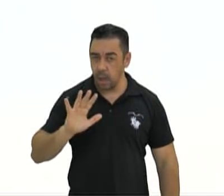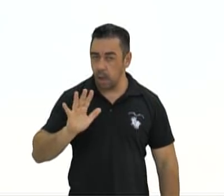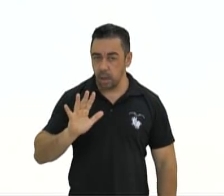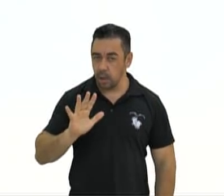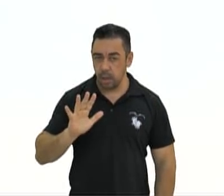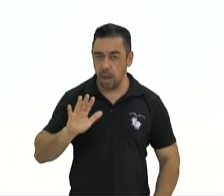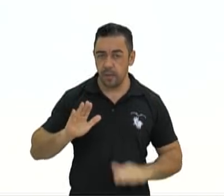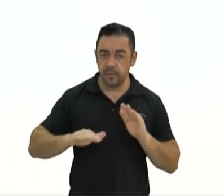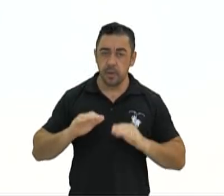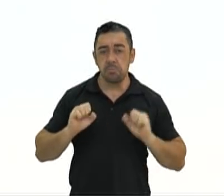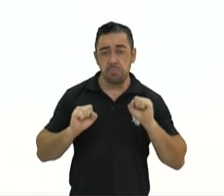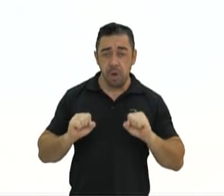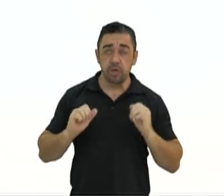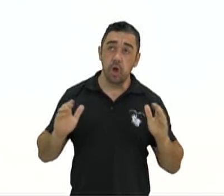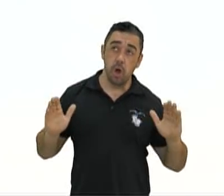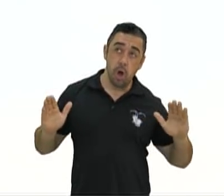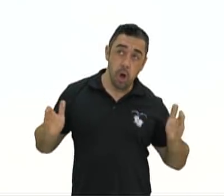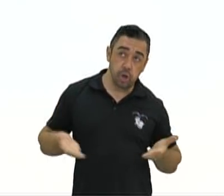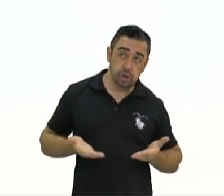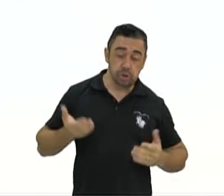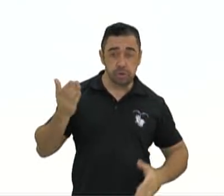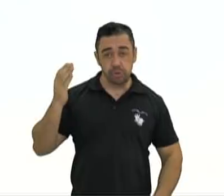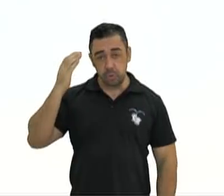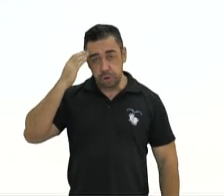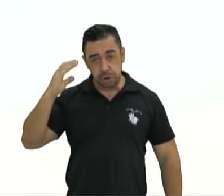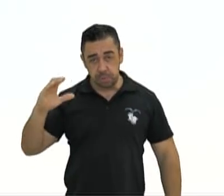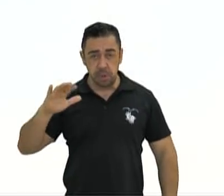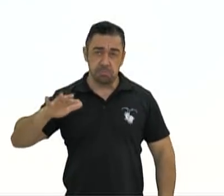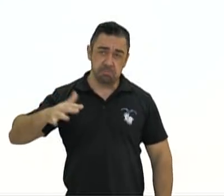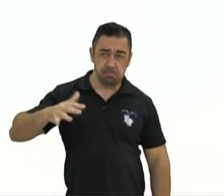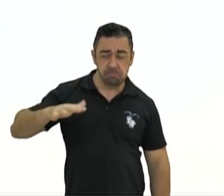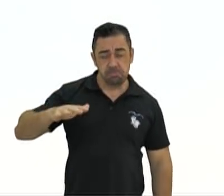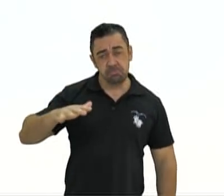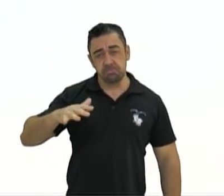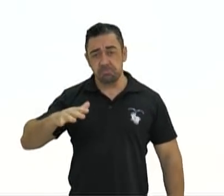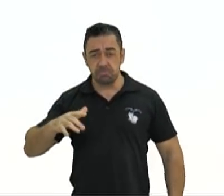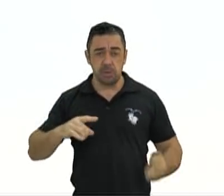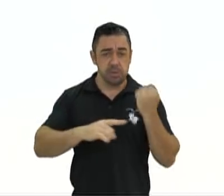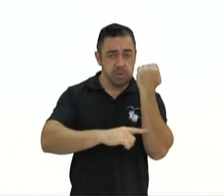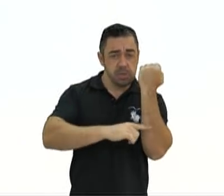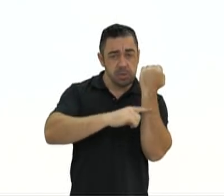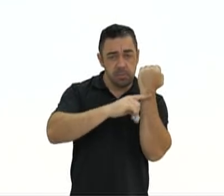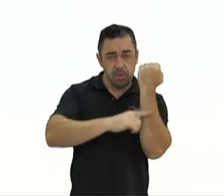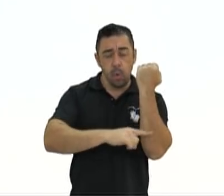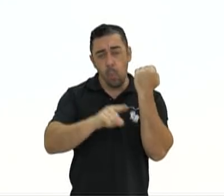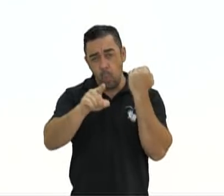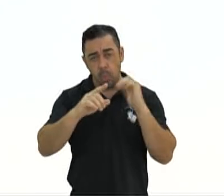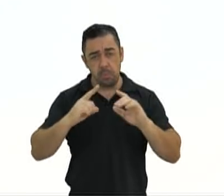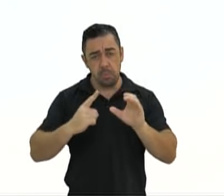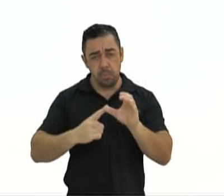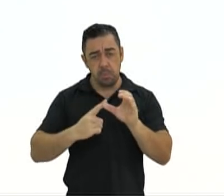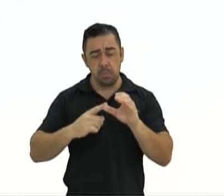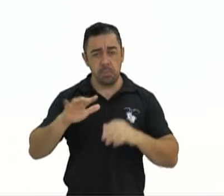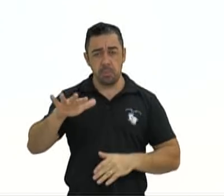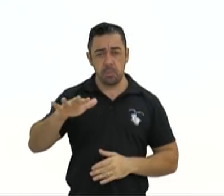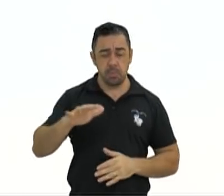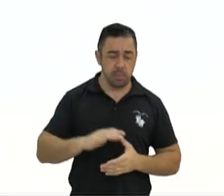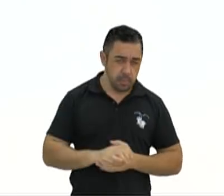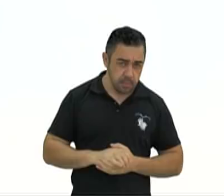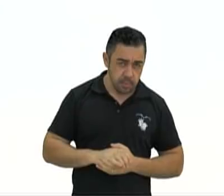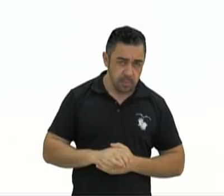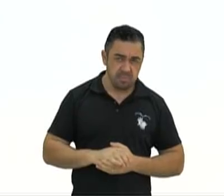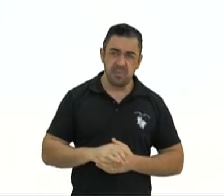Então, por exemplo, pode ser que hoje em Curitiba esteja fazendo, ou na sua cidade aí do Paraná, esteja